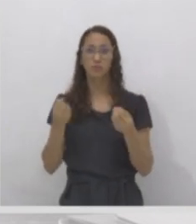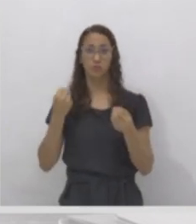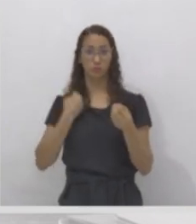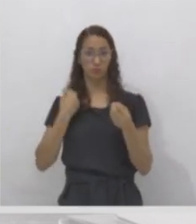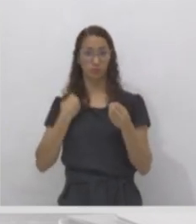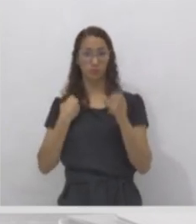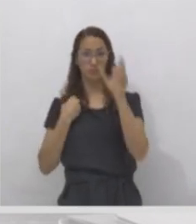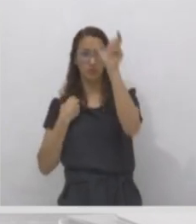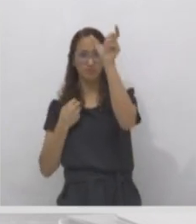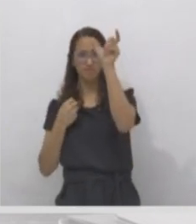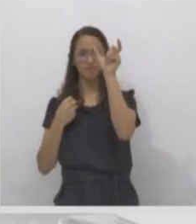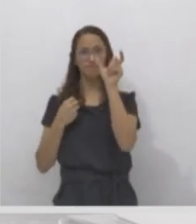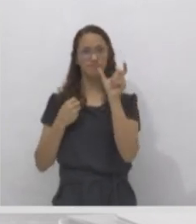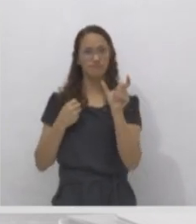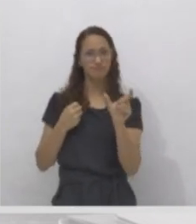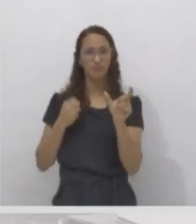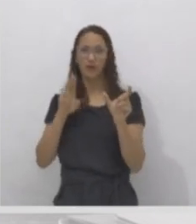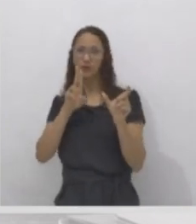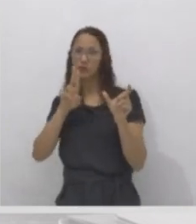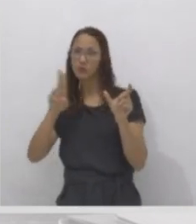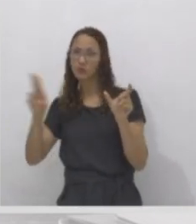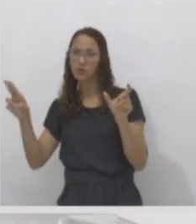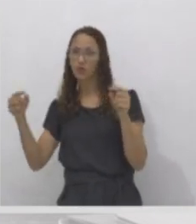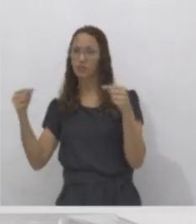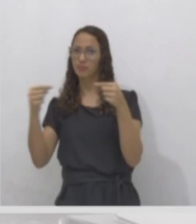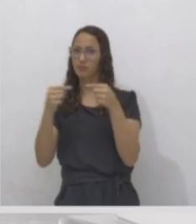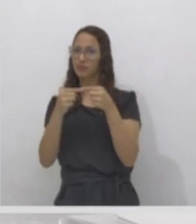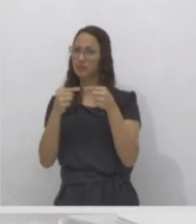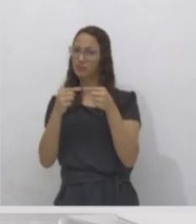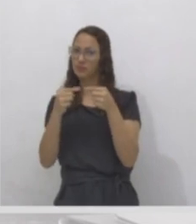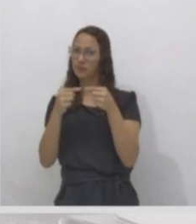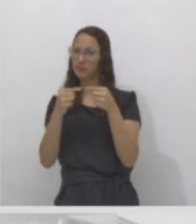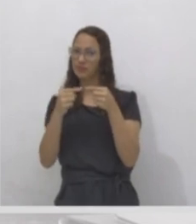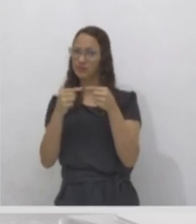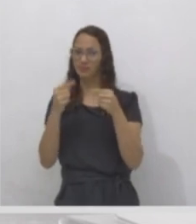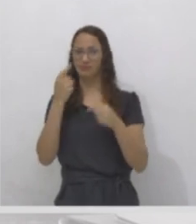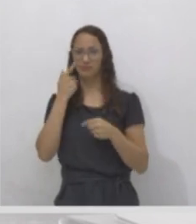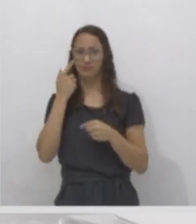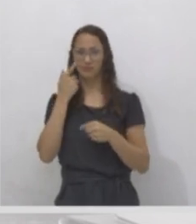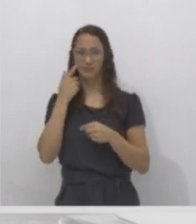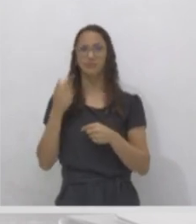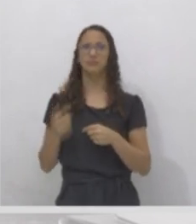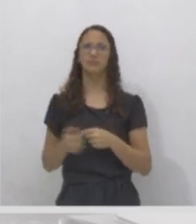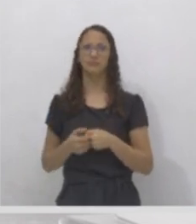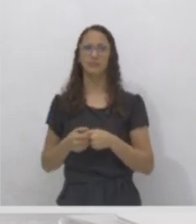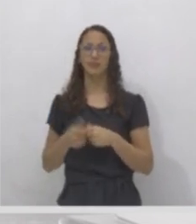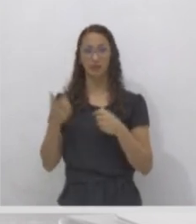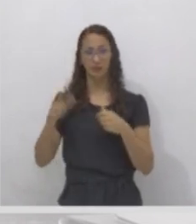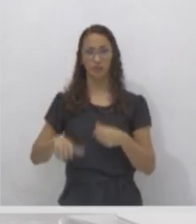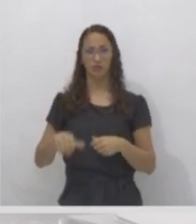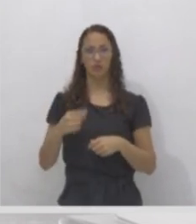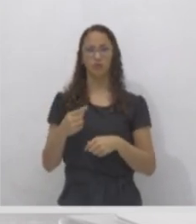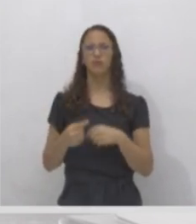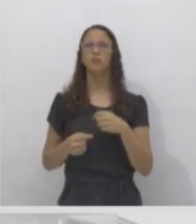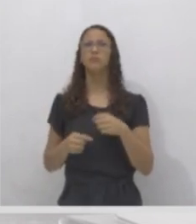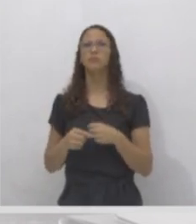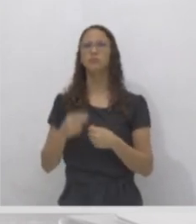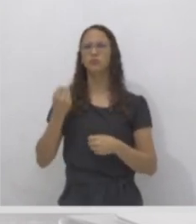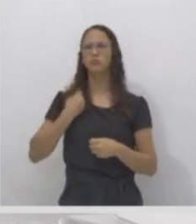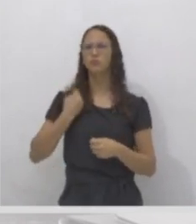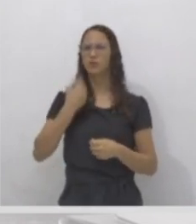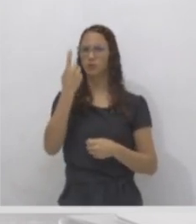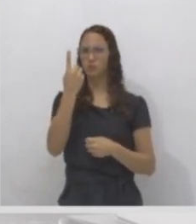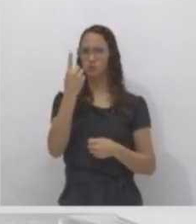acompanhar com o nome da ordem que o número está representando. Novamente, o mesmo numeral, tá? O primeiro é o número